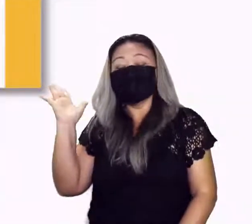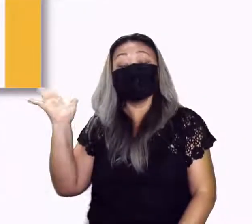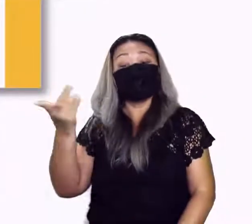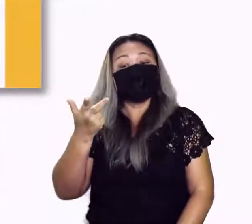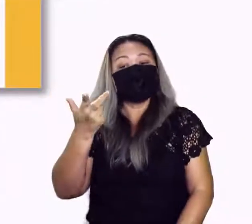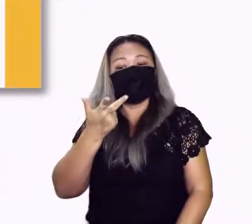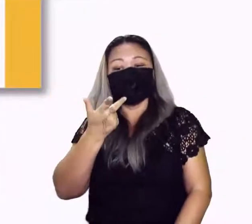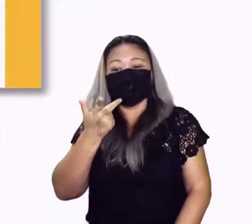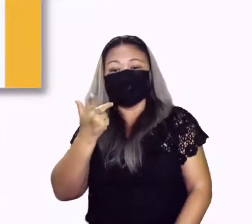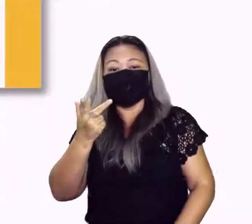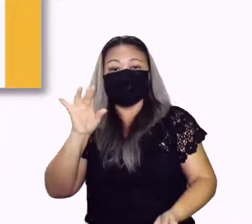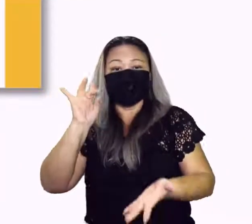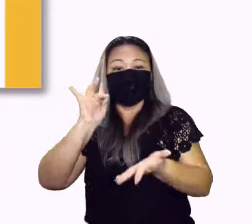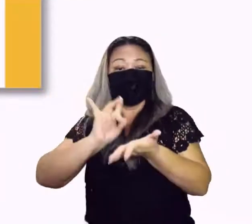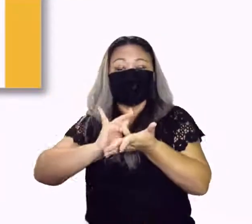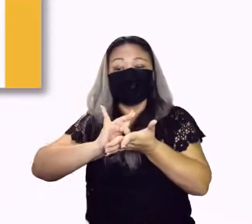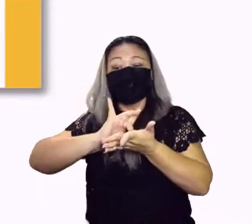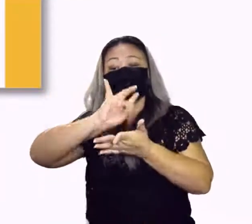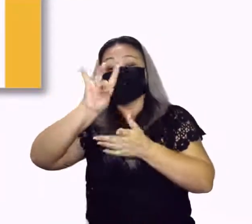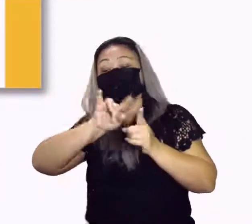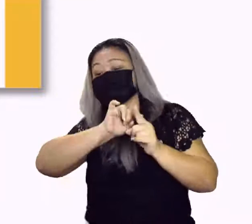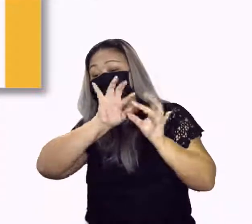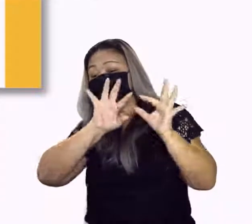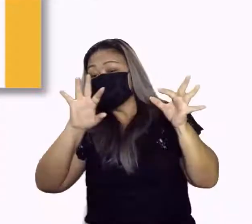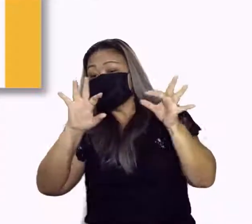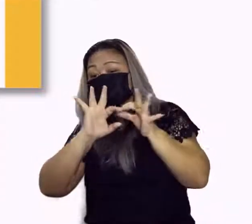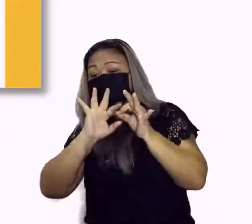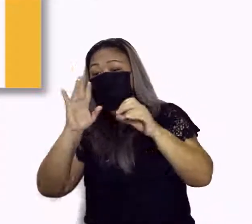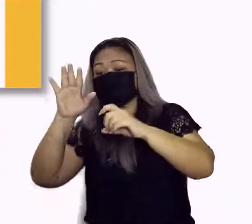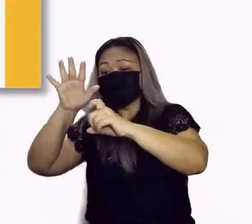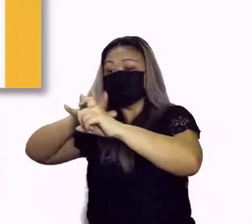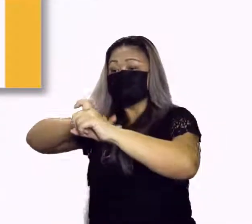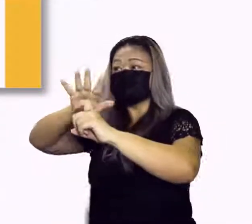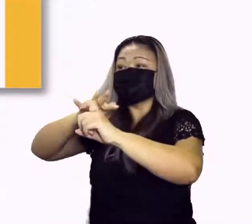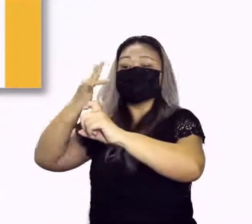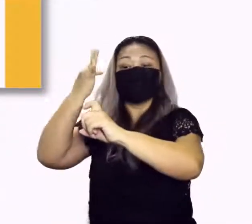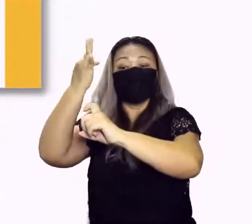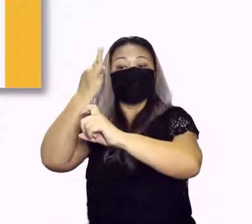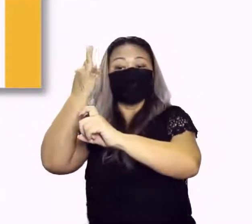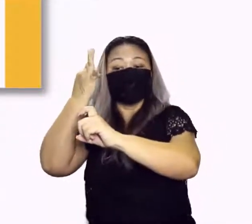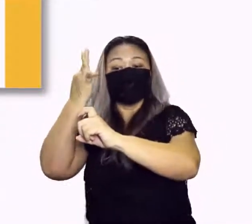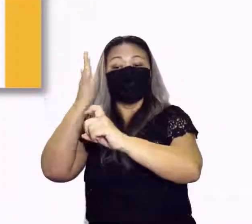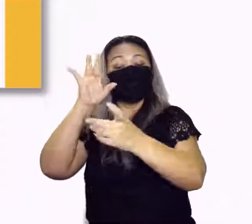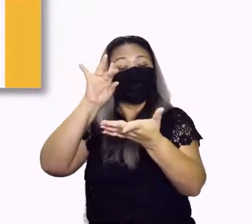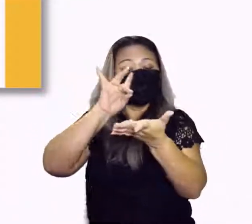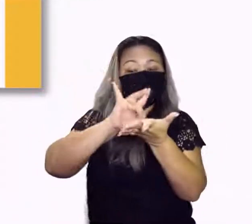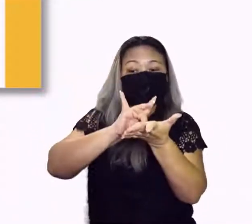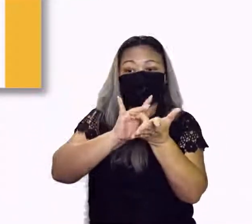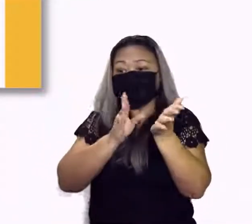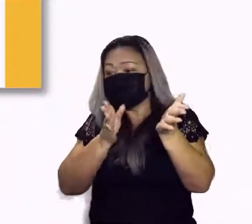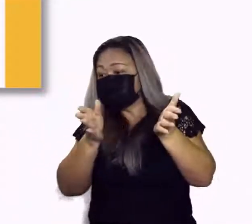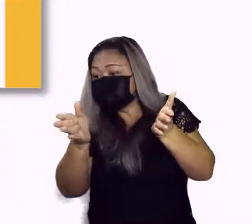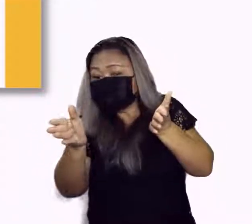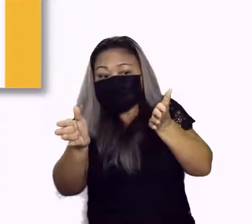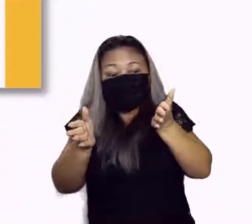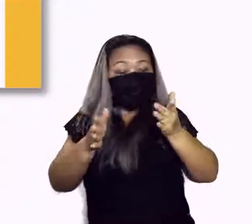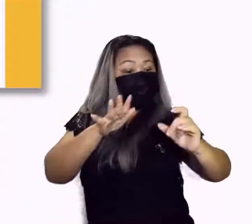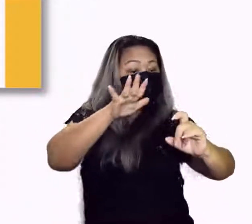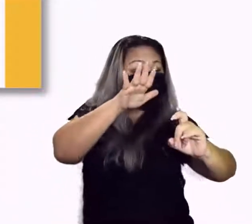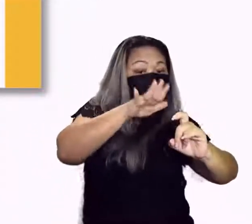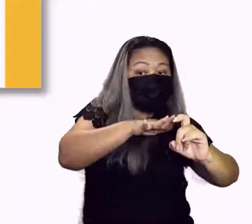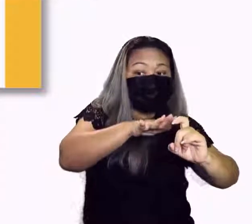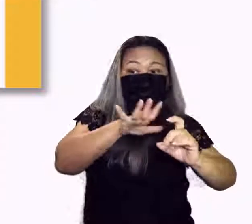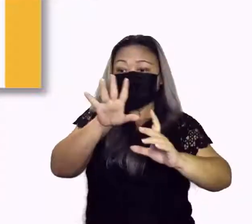Hoje nós iremos ver a verdade segundo o mito e a filosofia, ó. A verdade entre meio deles, né?